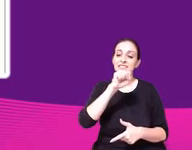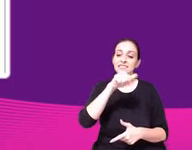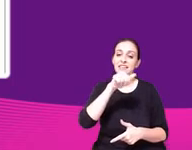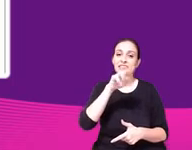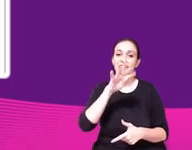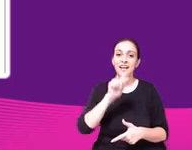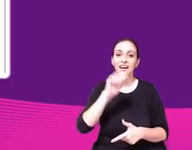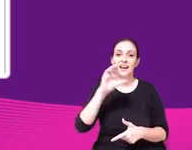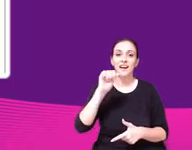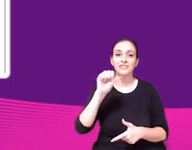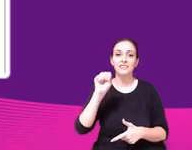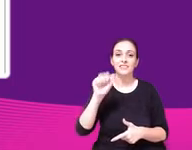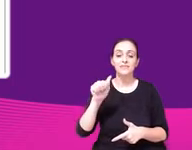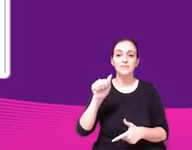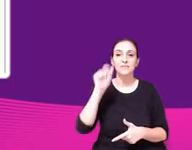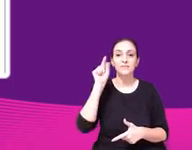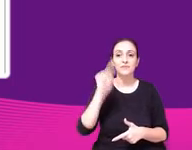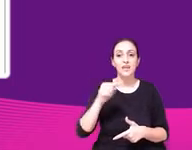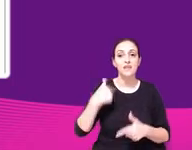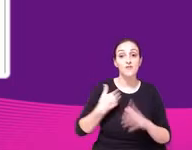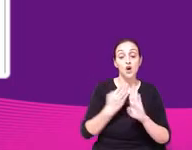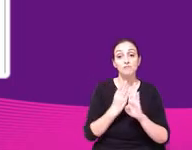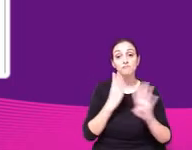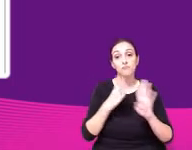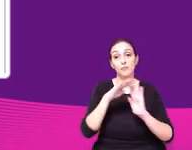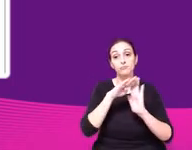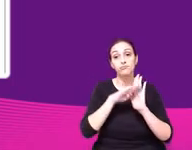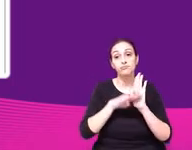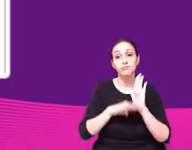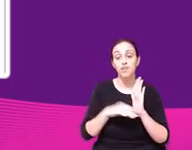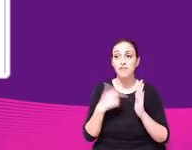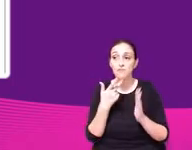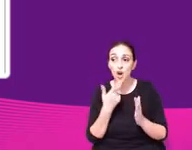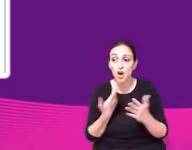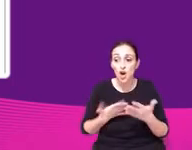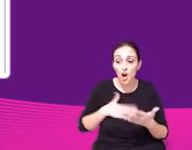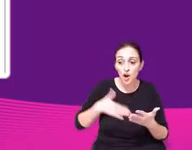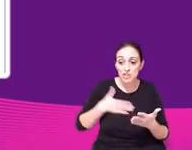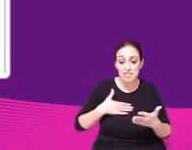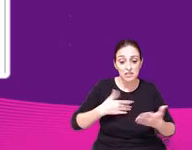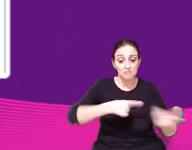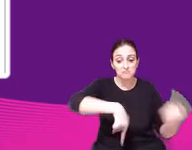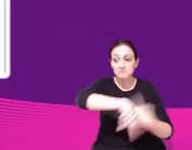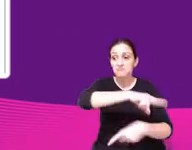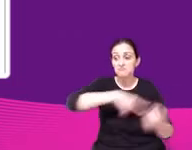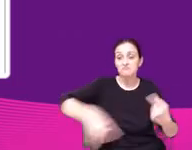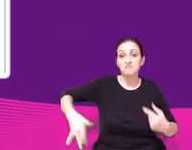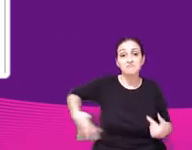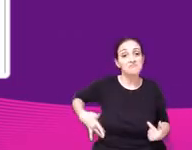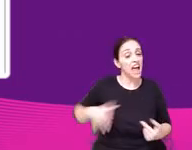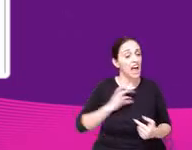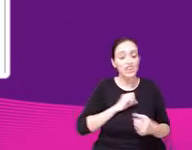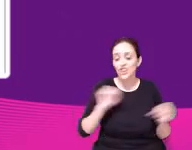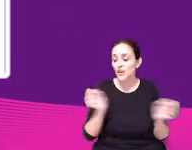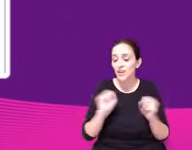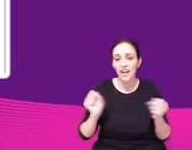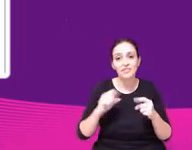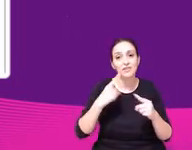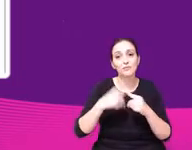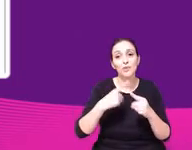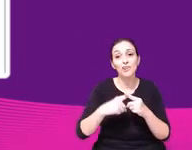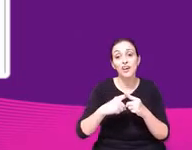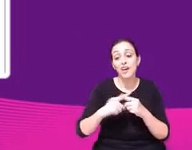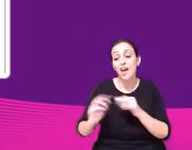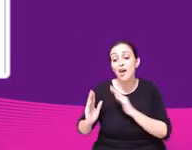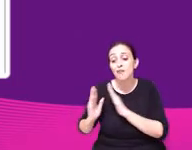91 anos para saber sobre a lista de espera. E eu perguntei se ela gostava da diálise, ela adorava a diálise, porque ela morava numa lar de idosos, na diálise